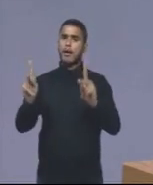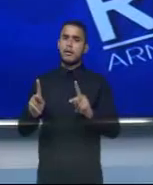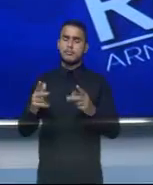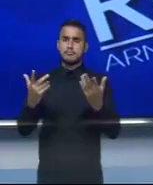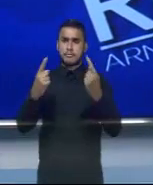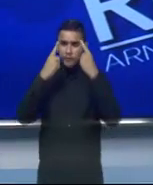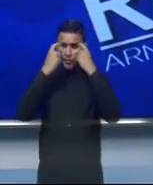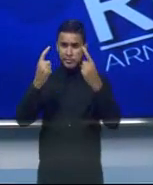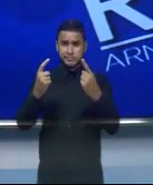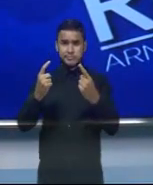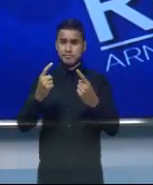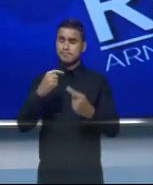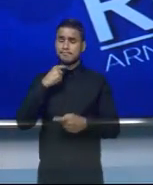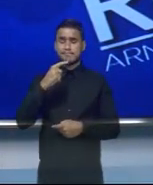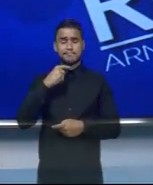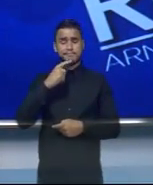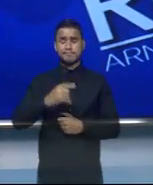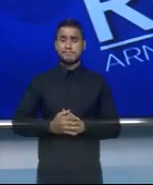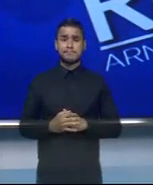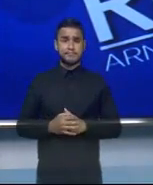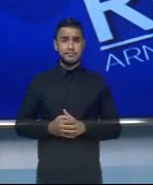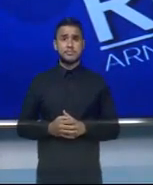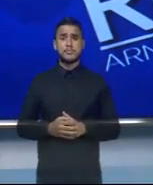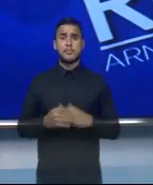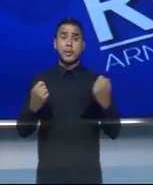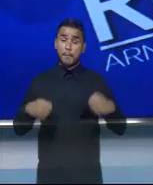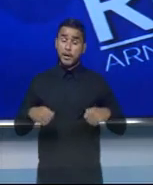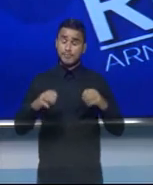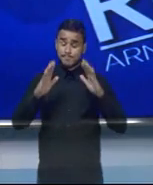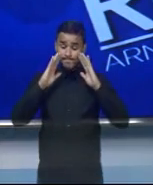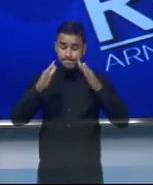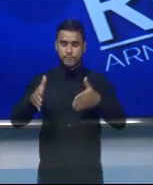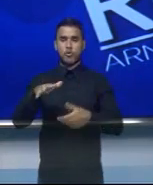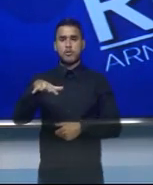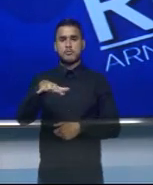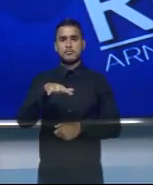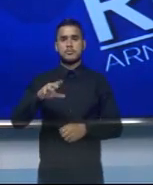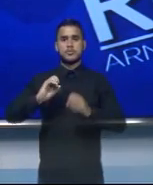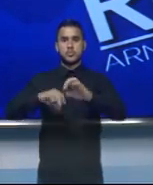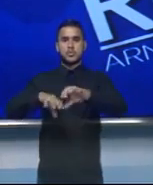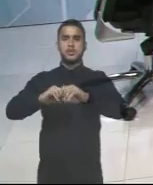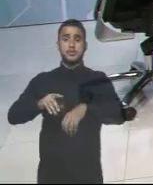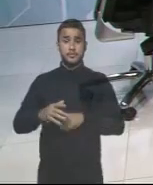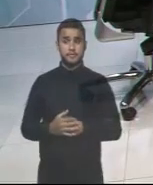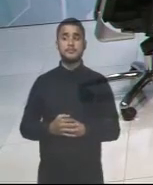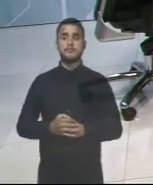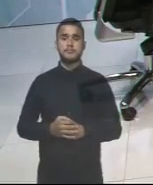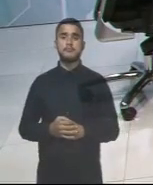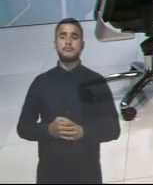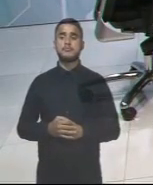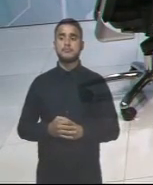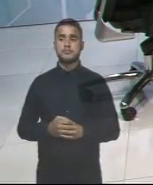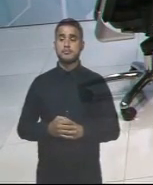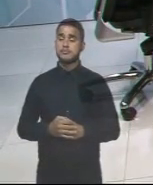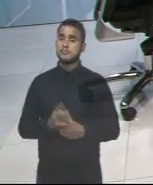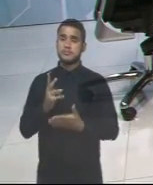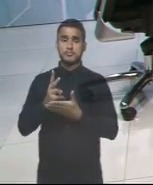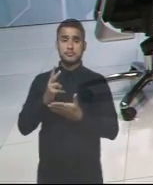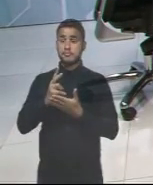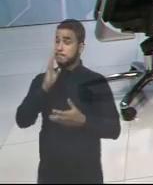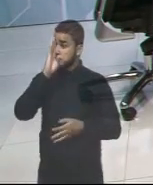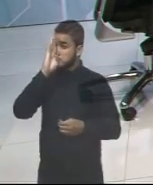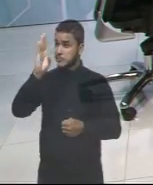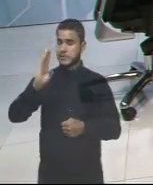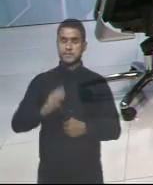ou pequeno prazo não vai resolver. Mas eu acho que a educação é um dos pontos essenciais para o problema. A